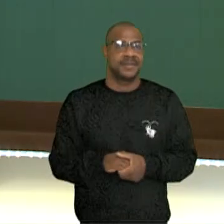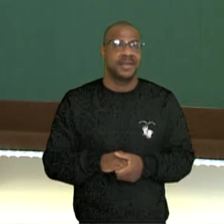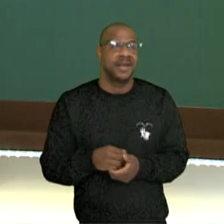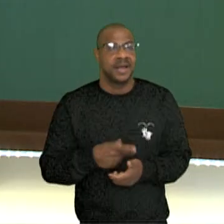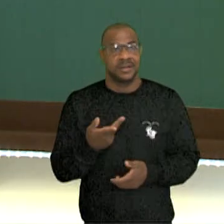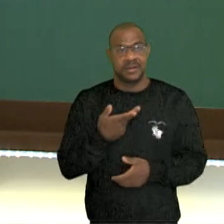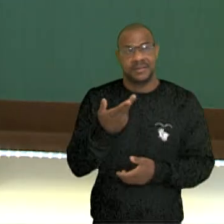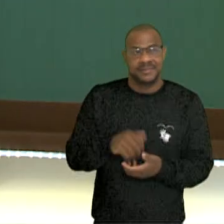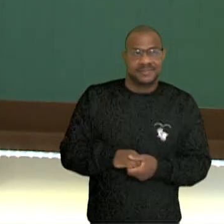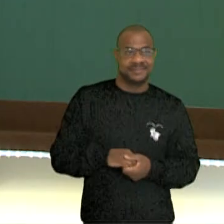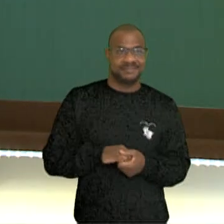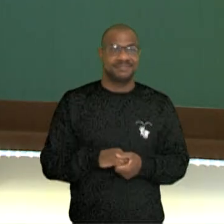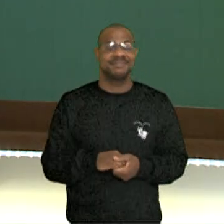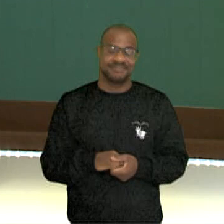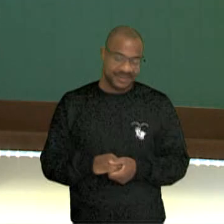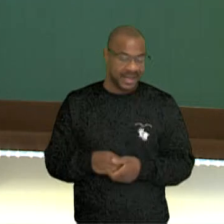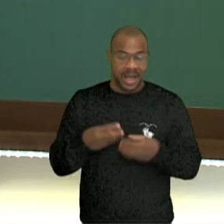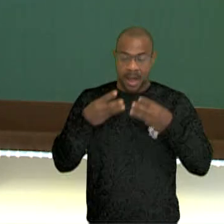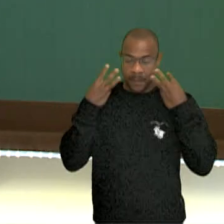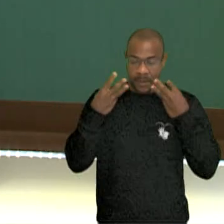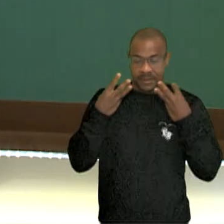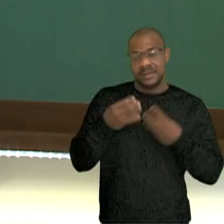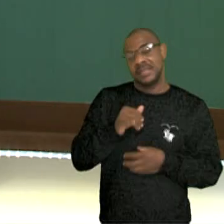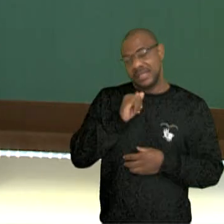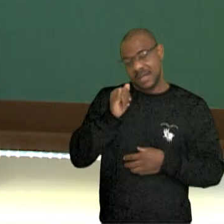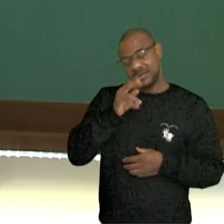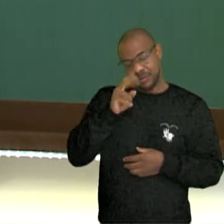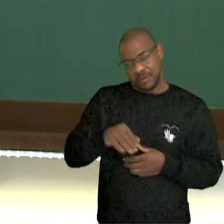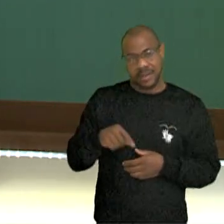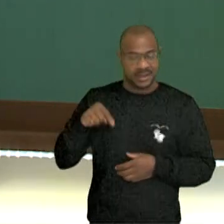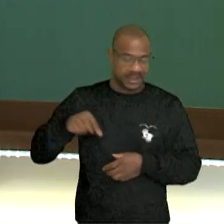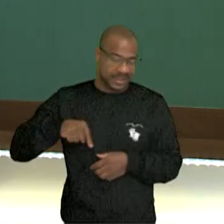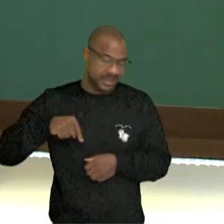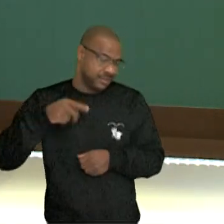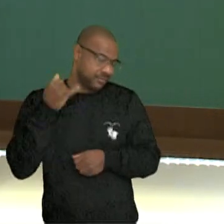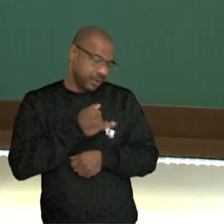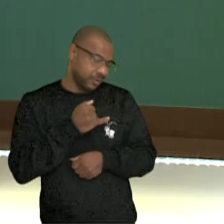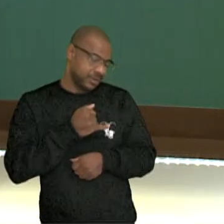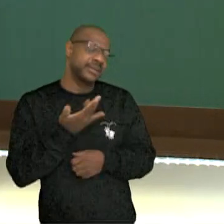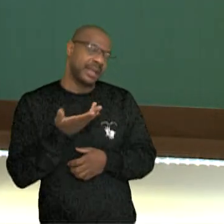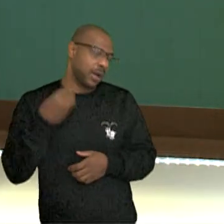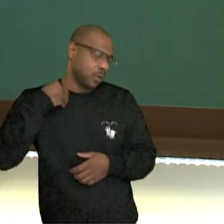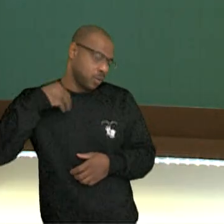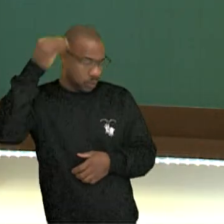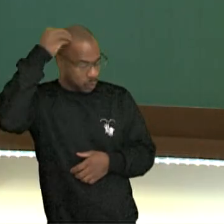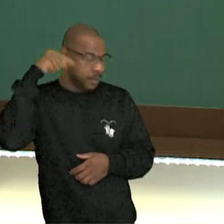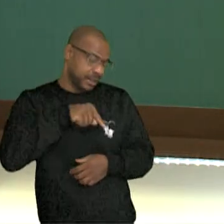dela. Então perceberam essa alteração? Muito importante, certo? Neste vídeo